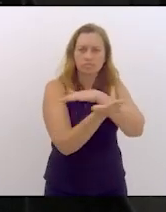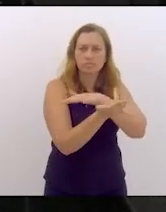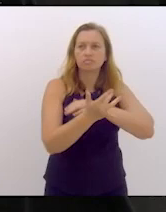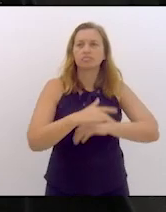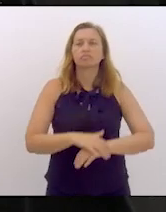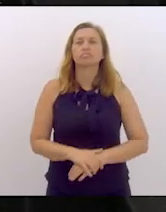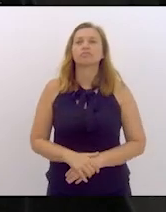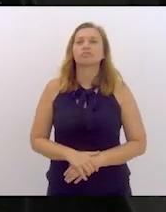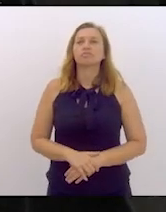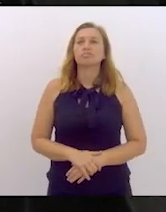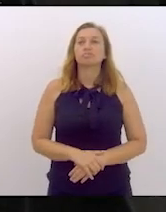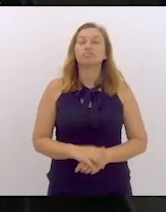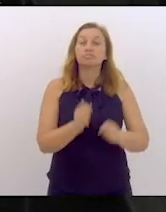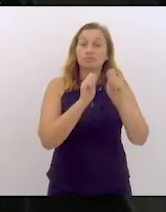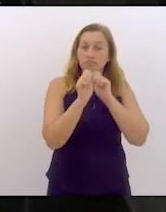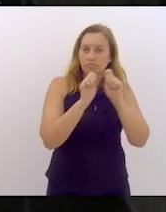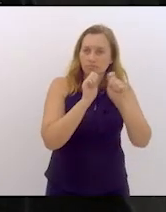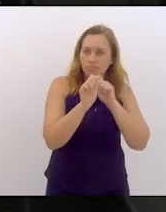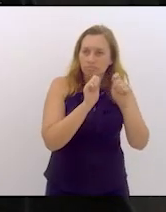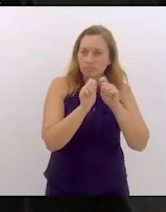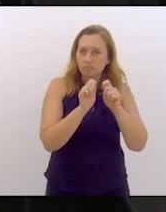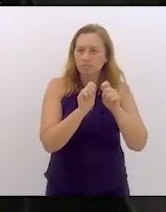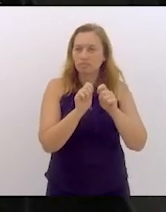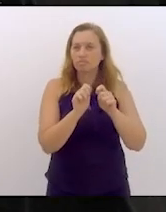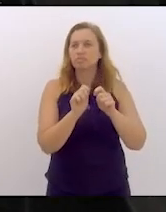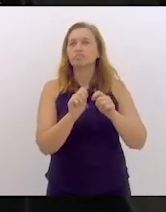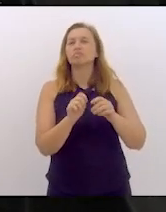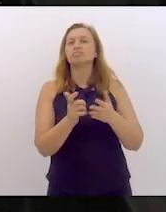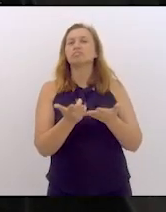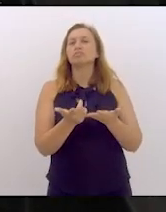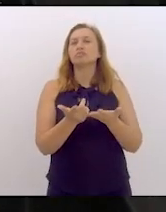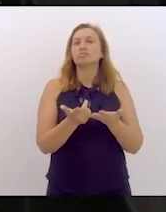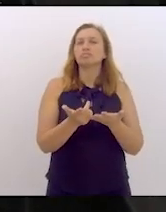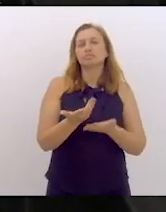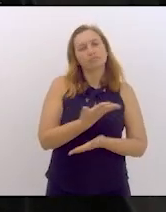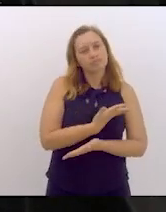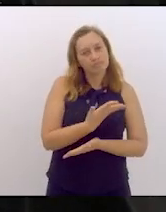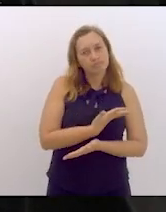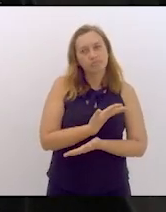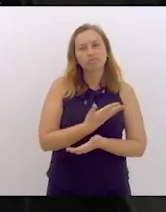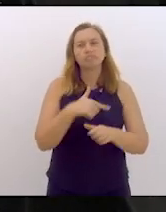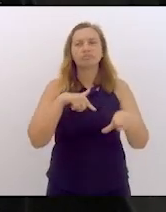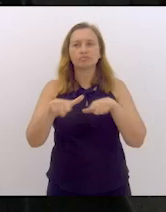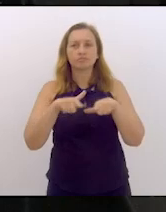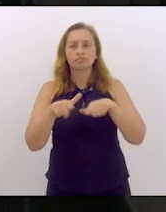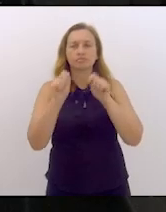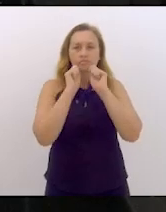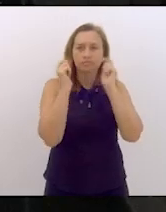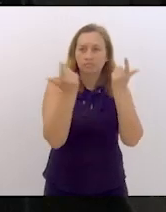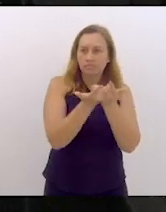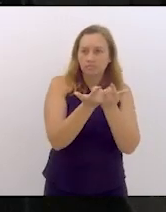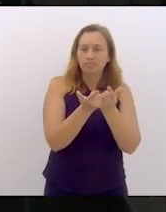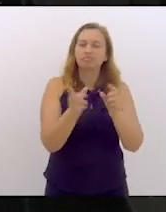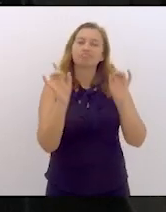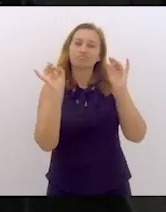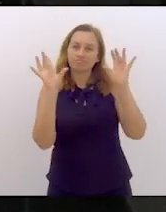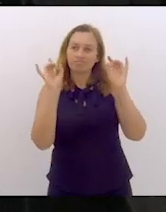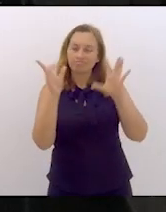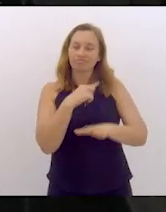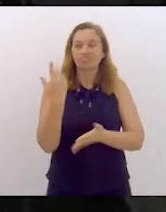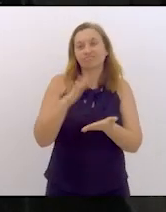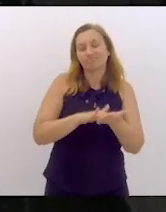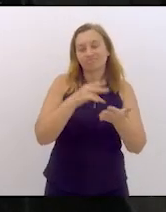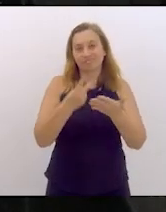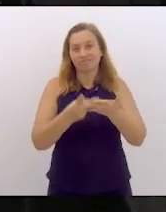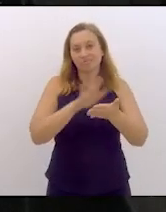sociais e imprensa que faz a cobertura das nossas sessões plenárias colegas de trabalho da alerj e em especial a